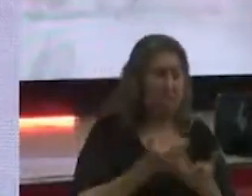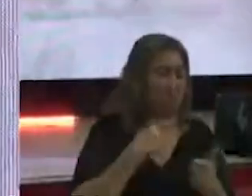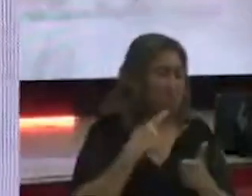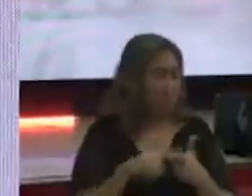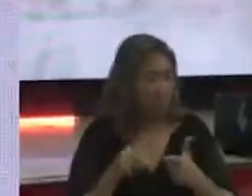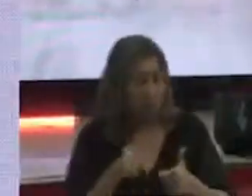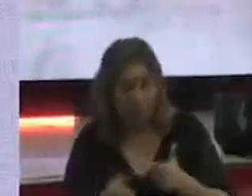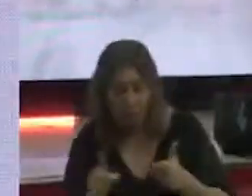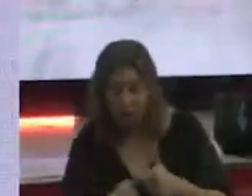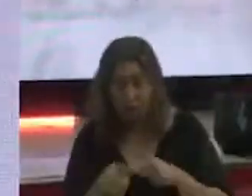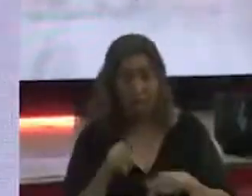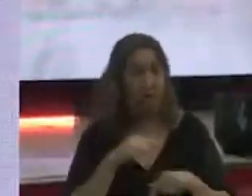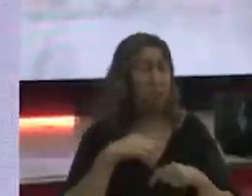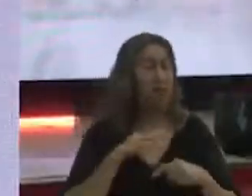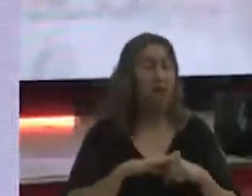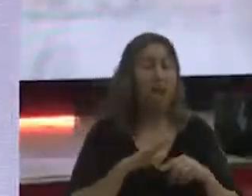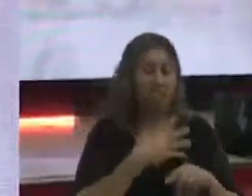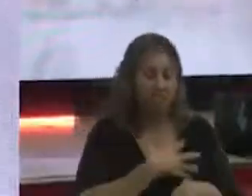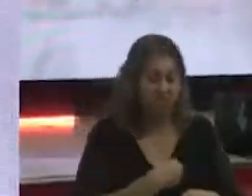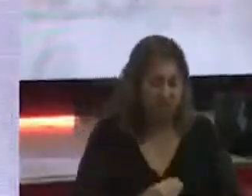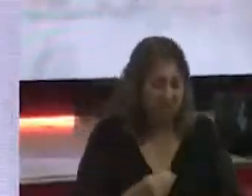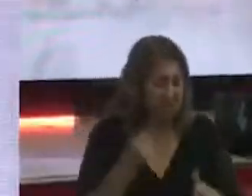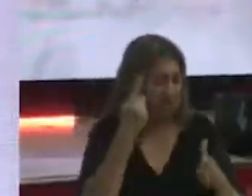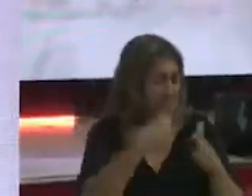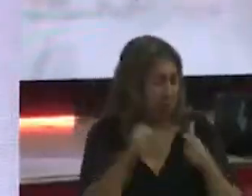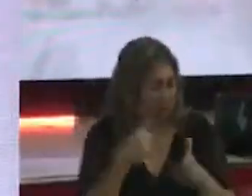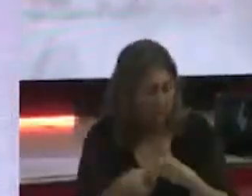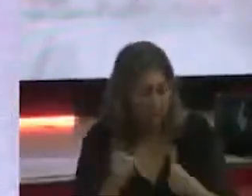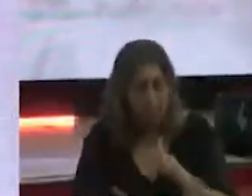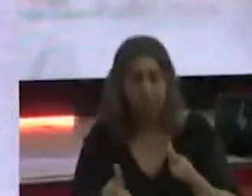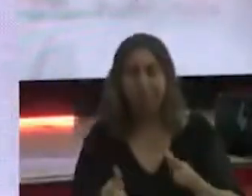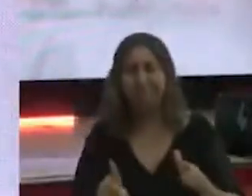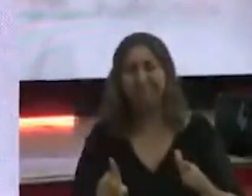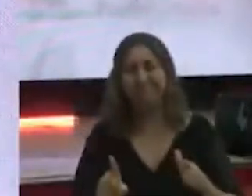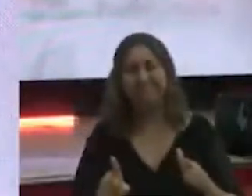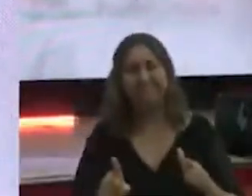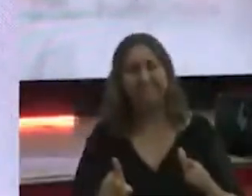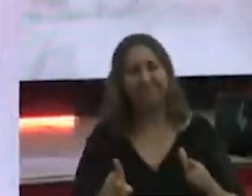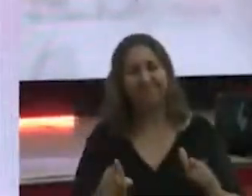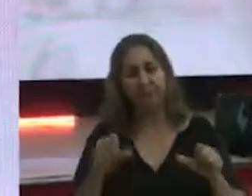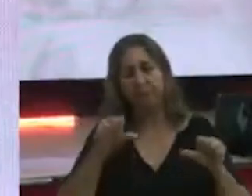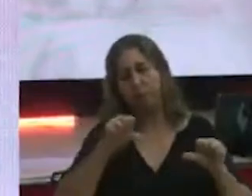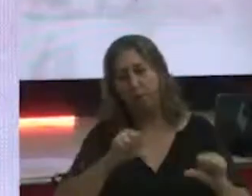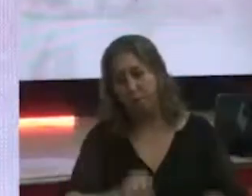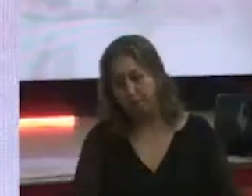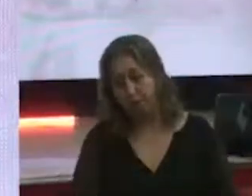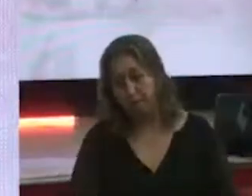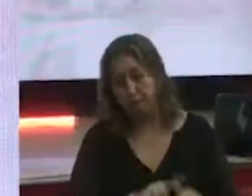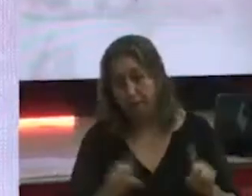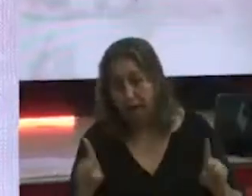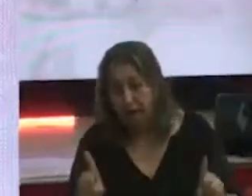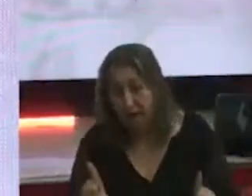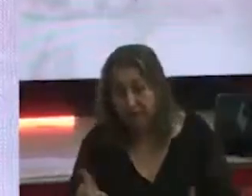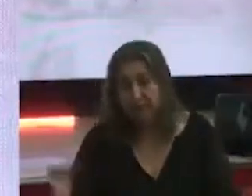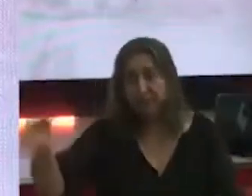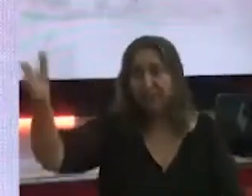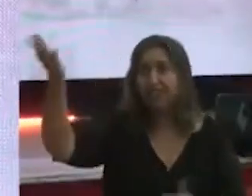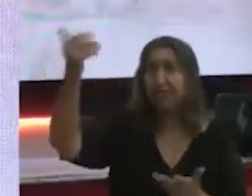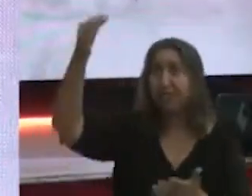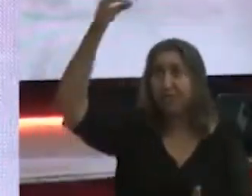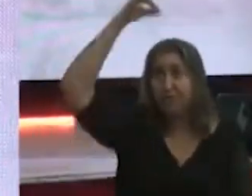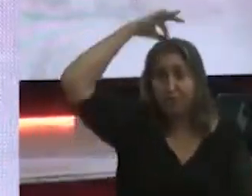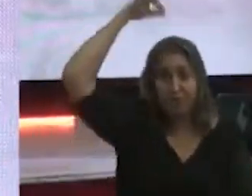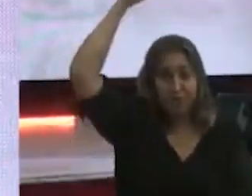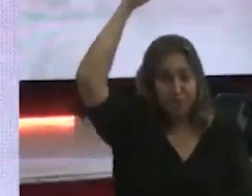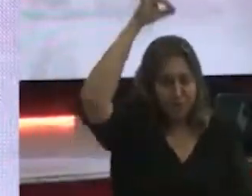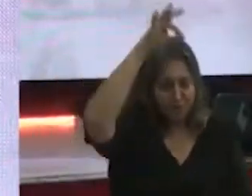permitimos que a nossa casa seja um ambiente da presença do espírito santo então nós vivenciamos